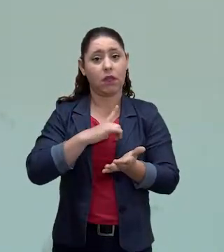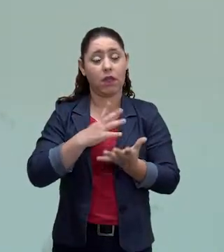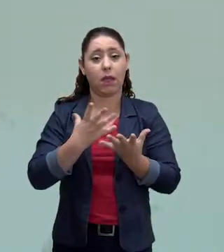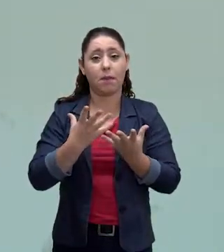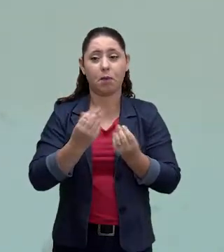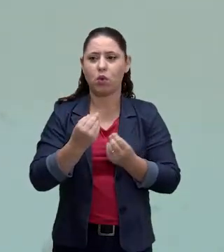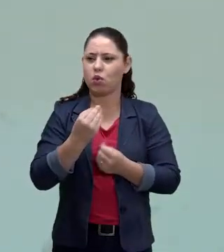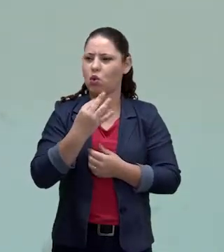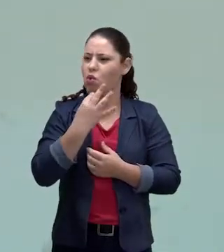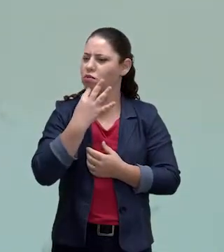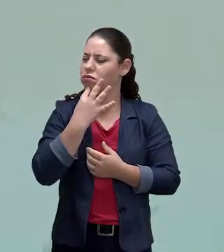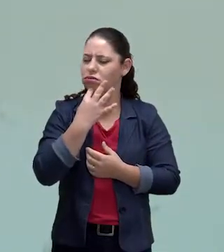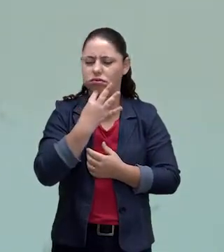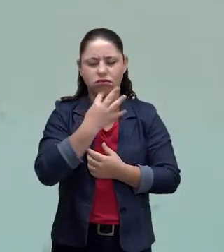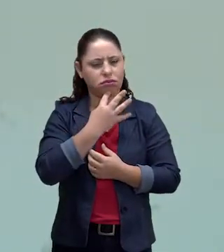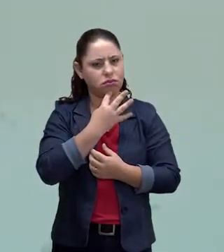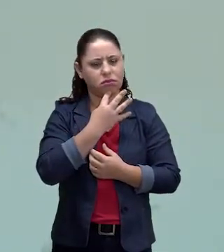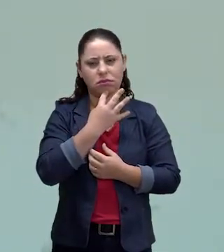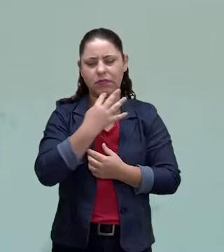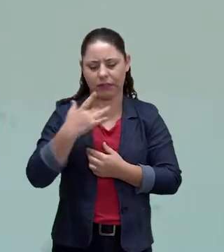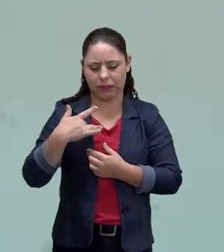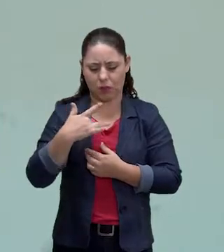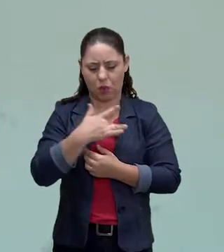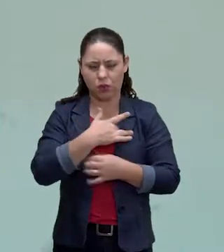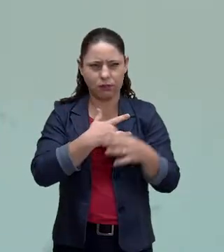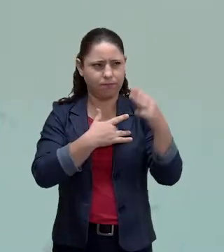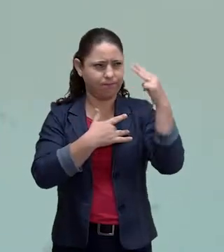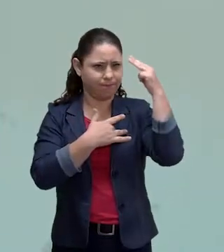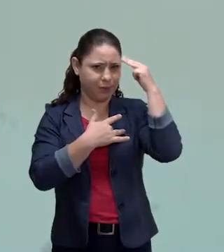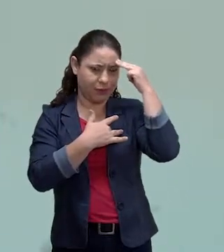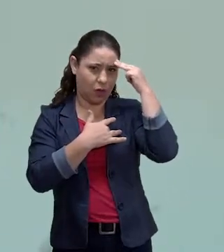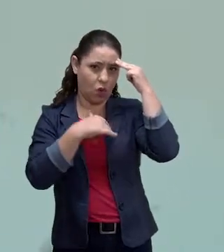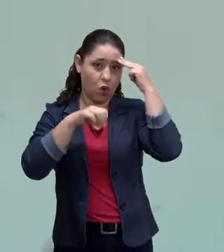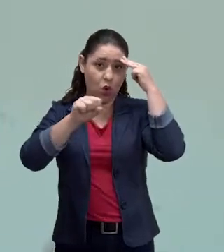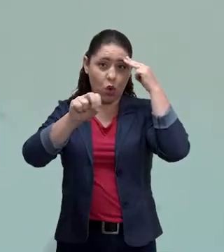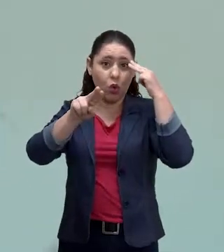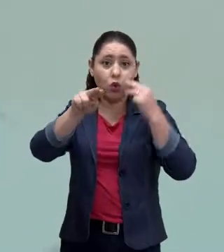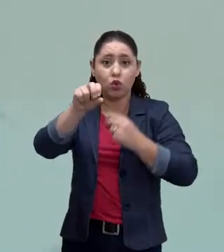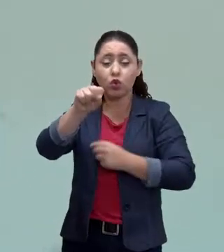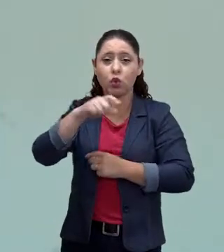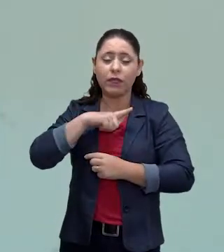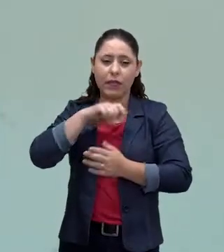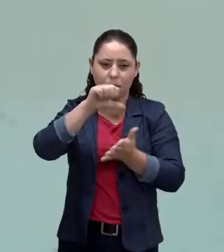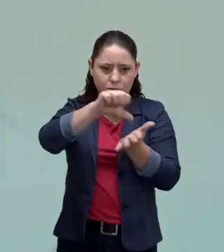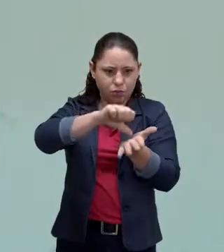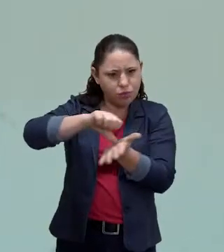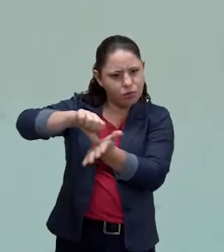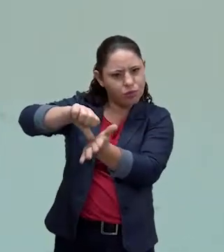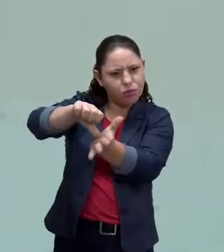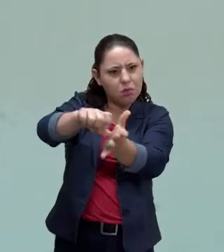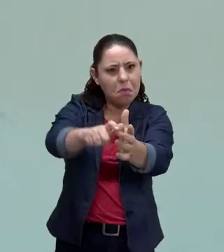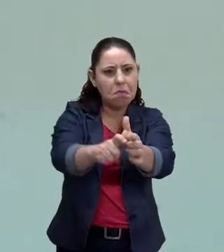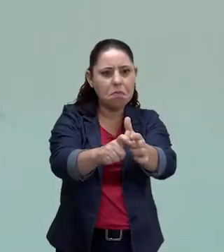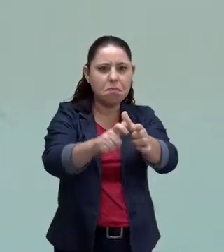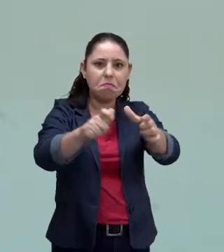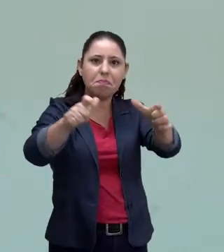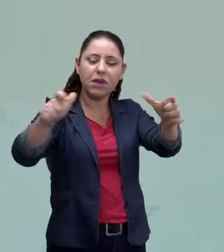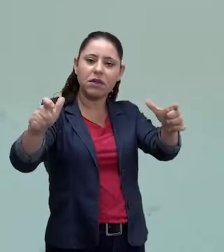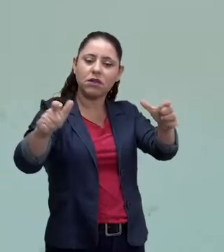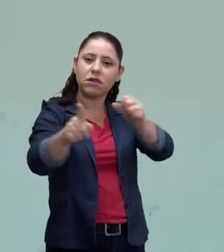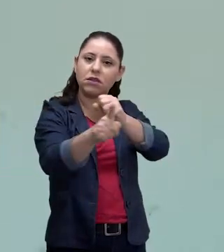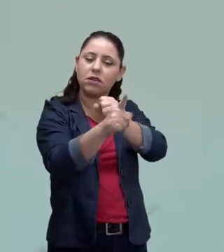há muito desconhecimento sobre a saúde mental. O SUS tem uma rede ampla de